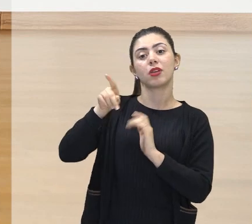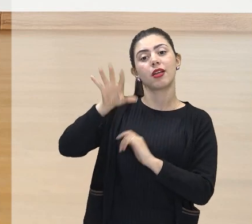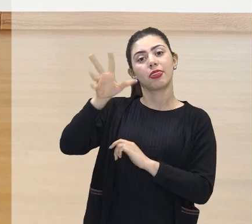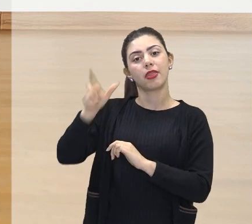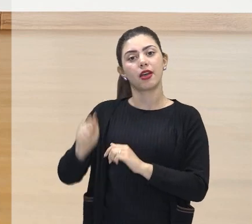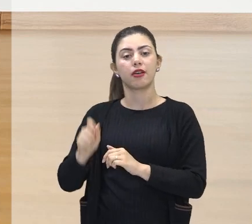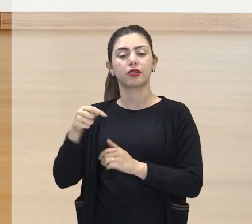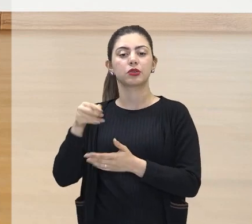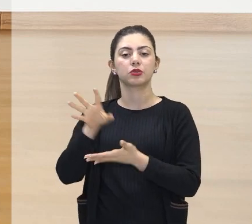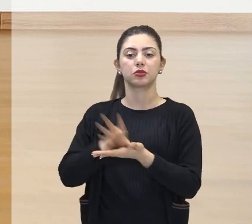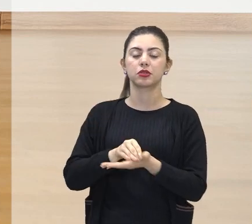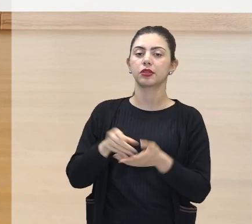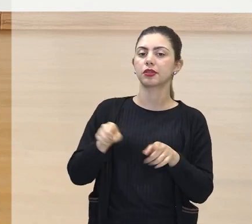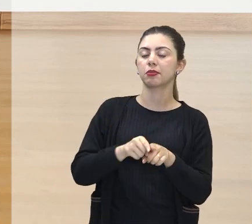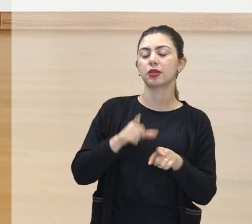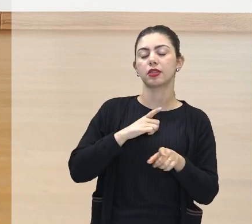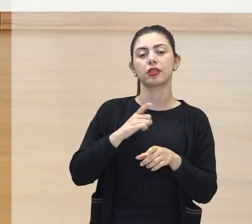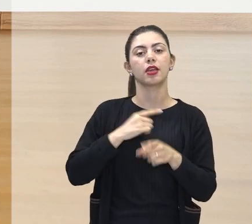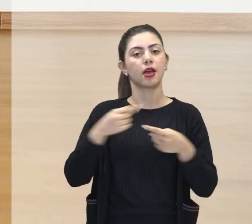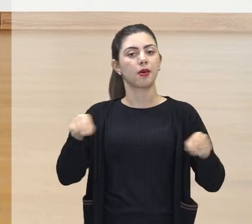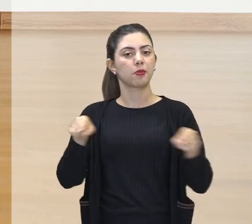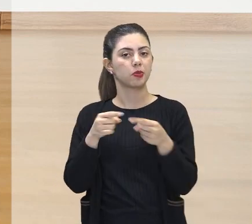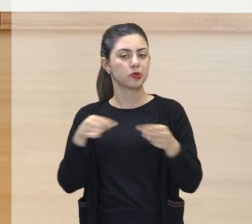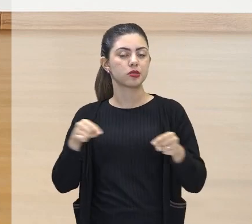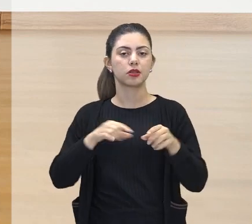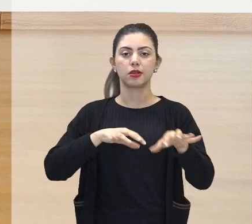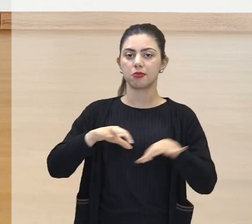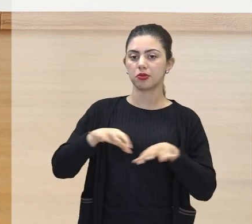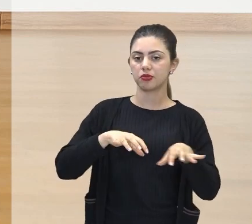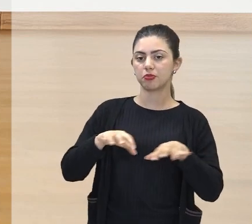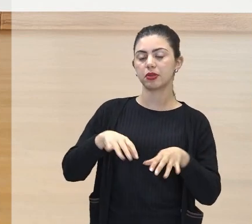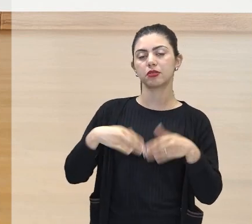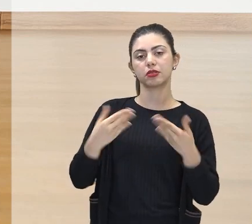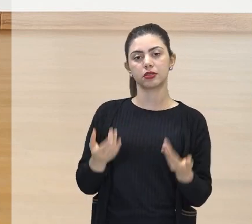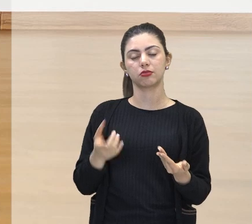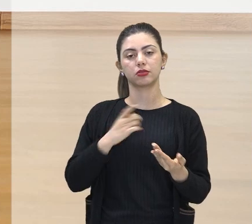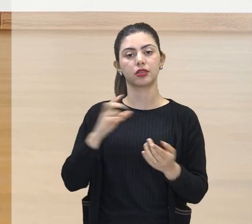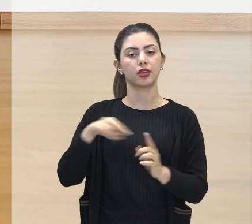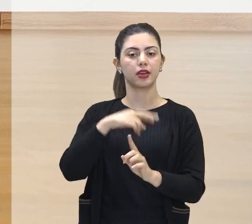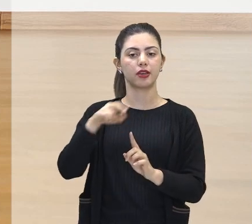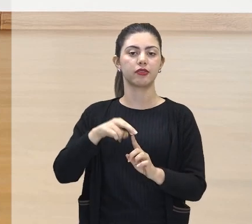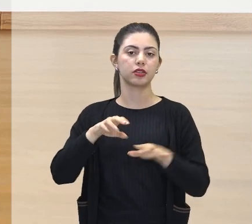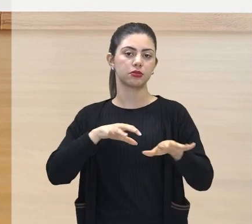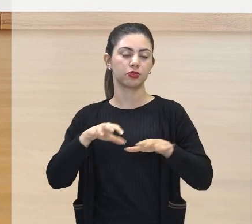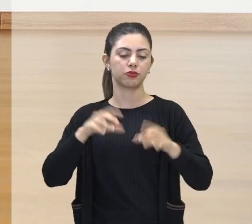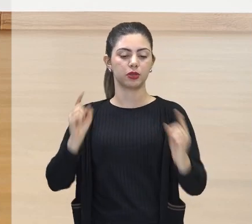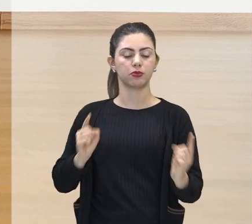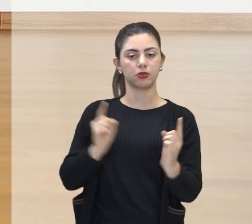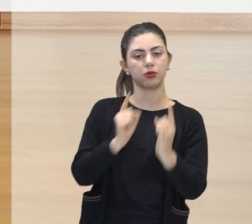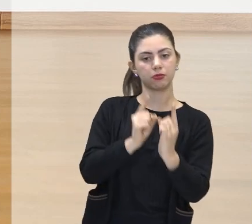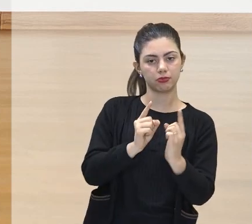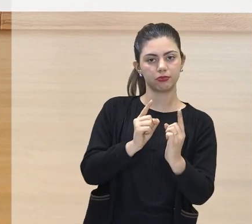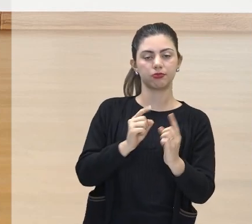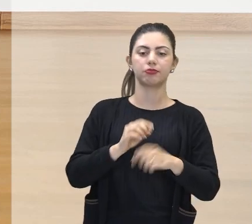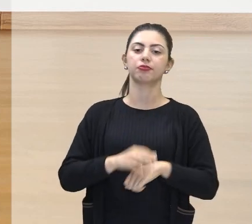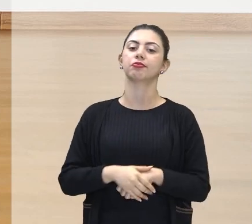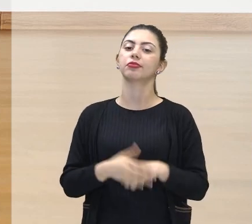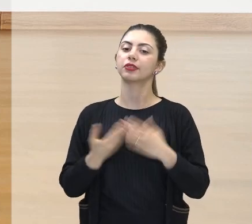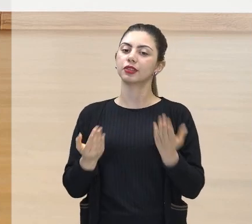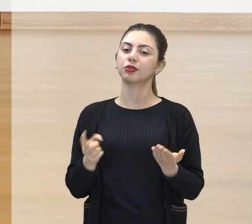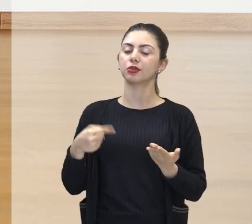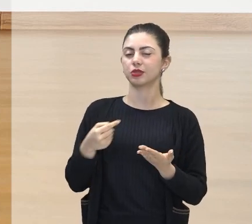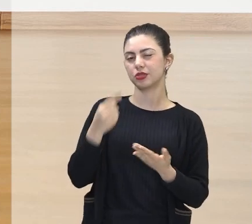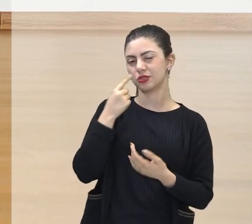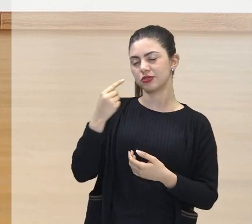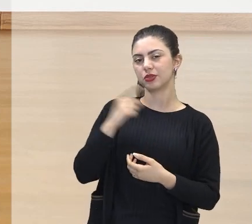quanto na sua movimentação, que é a umbigada, eles fazem ali a referência ao movimento da umbigada. Então, a gente viu algumas das